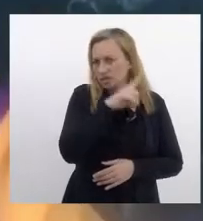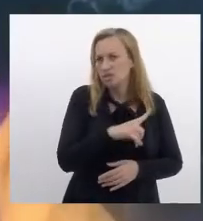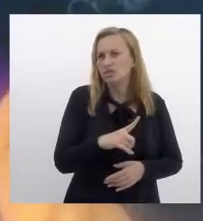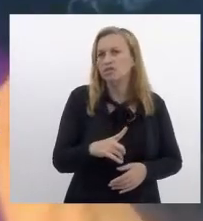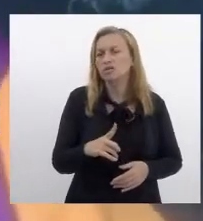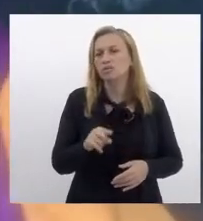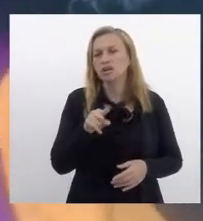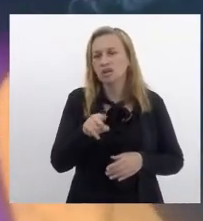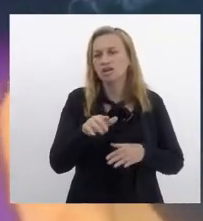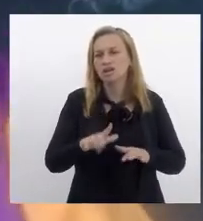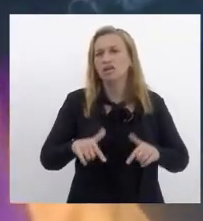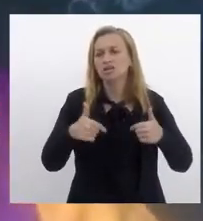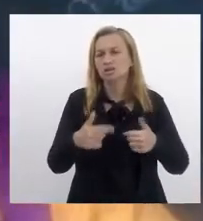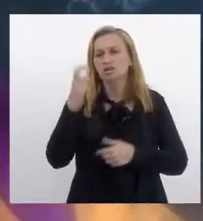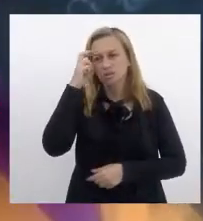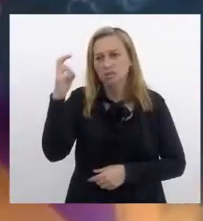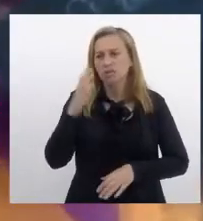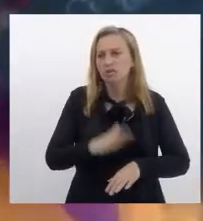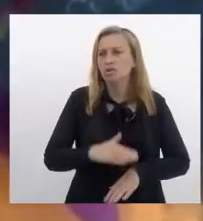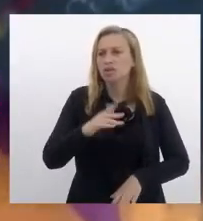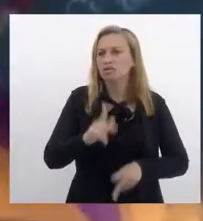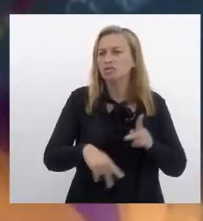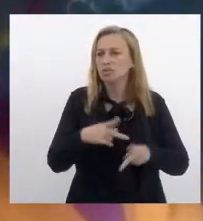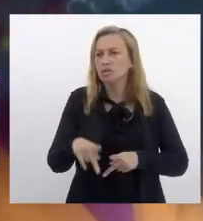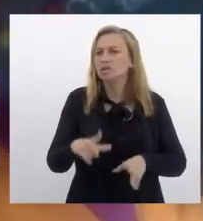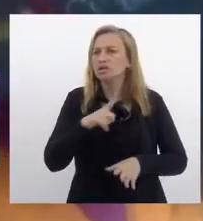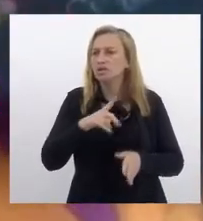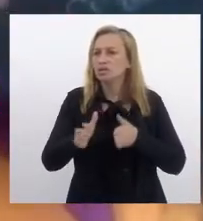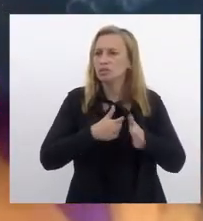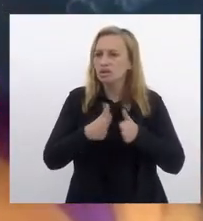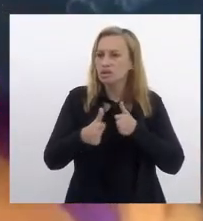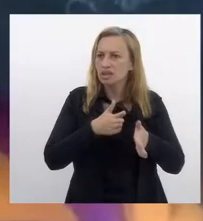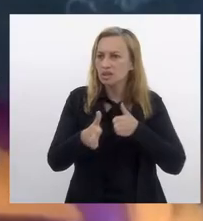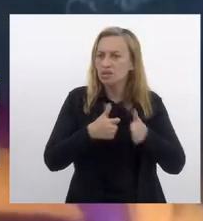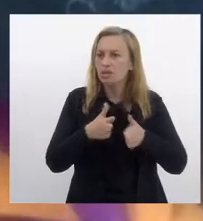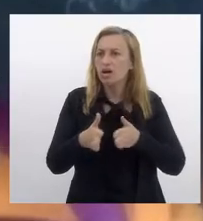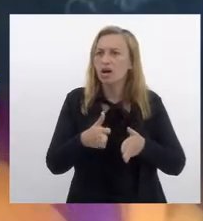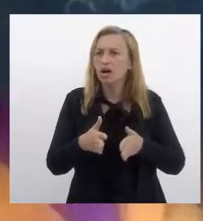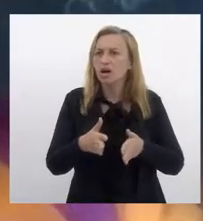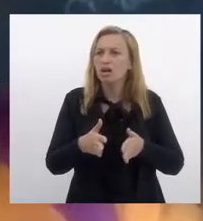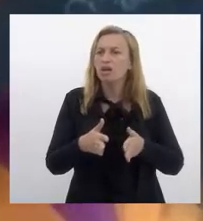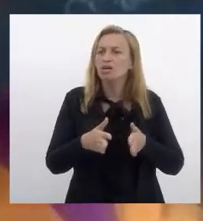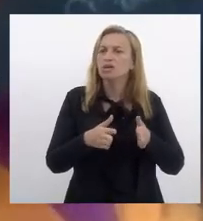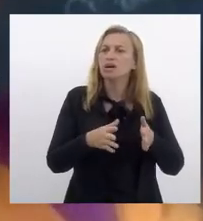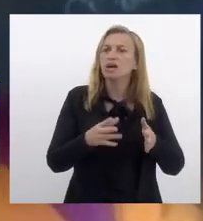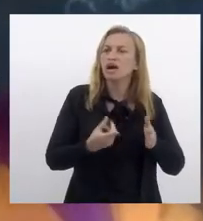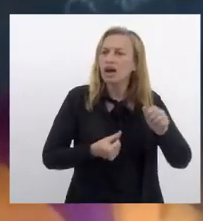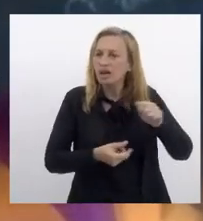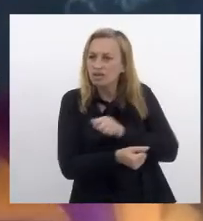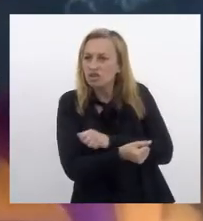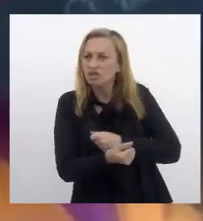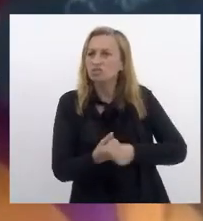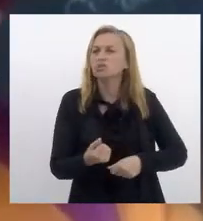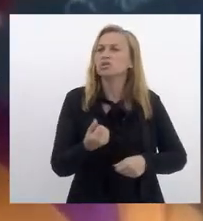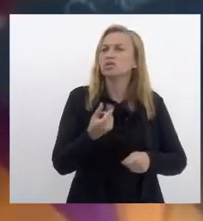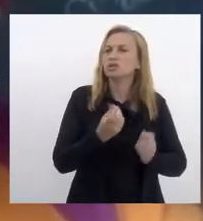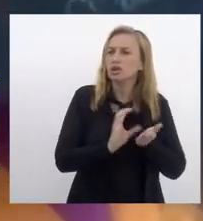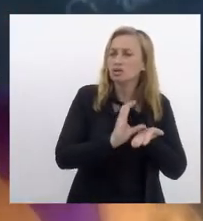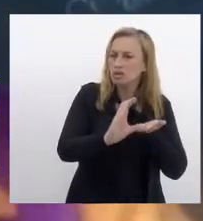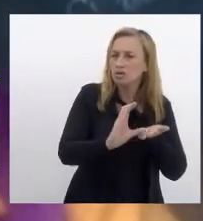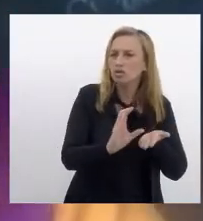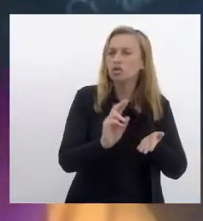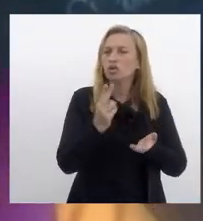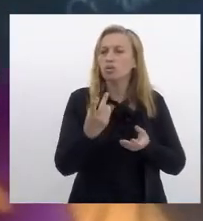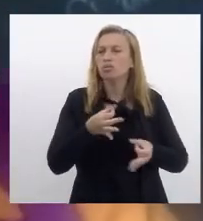que essas manifestações culturais mais populares tenham acesso, né, a investimentos como editais, a orçamentos ou programas